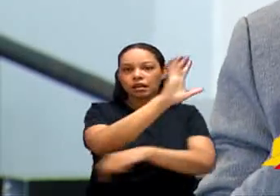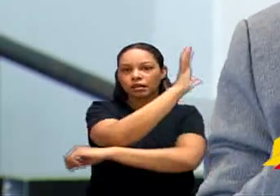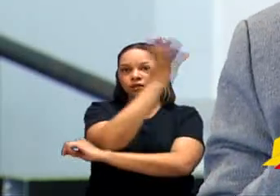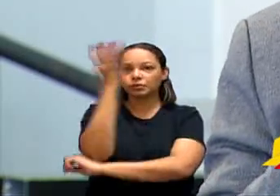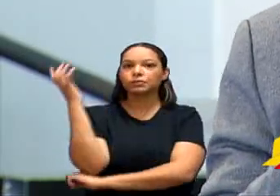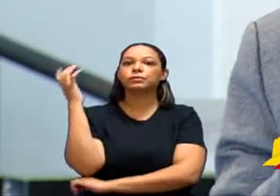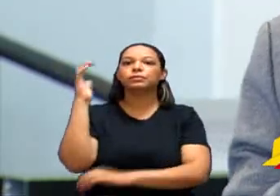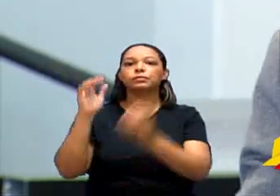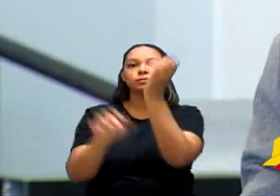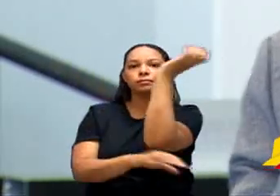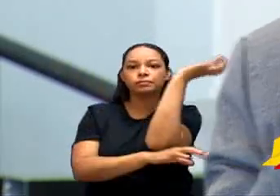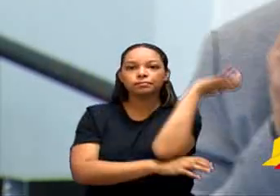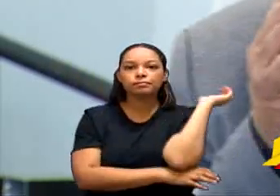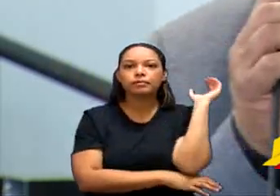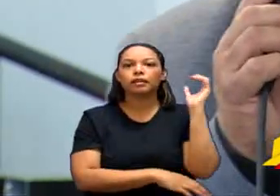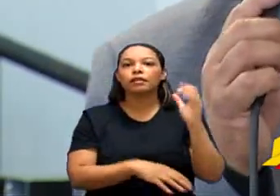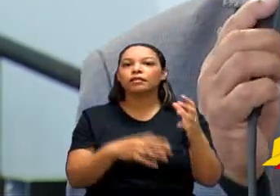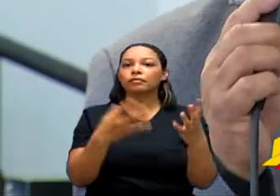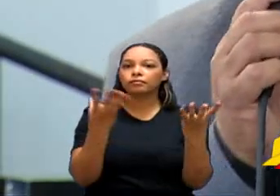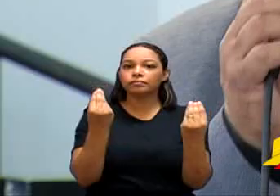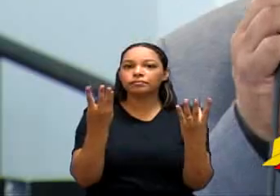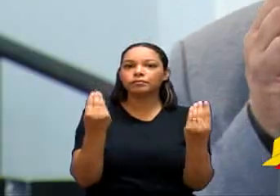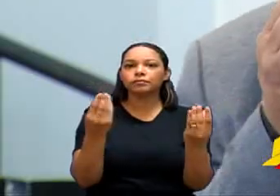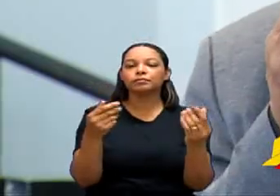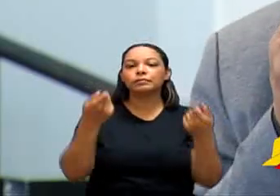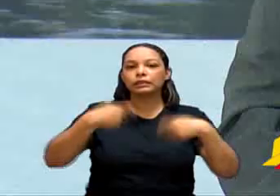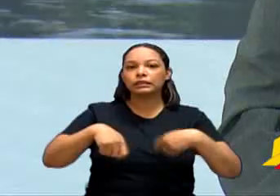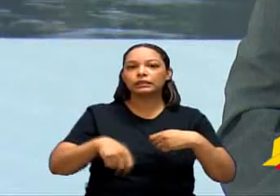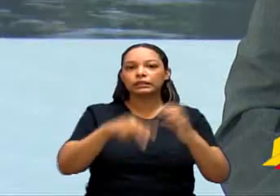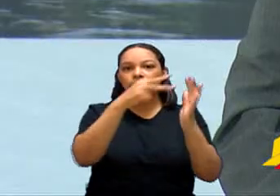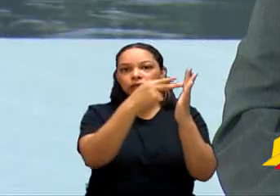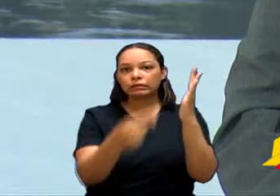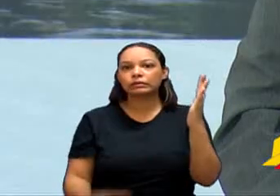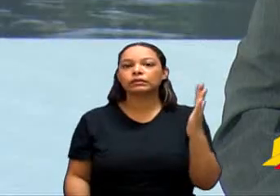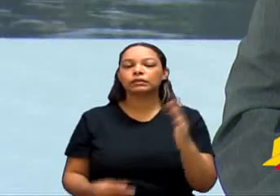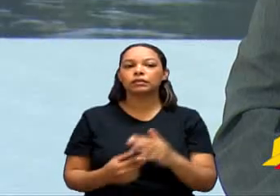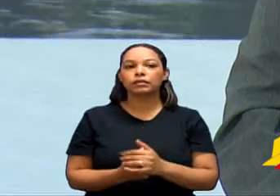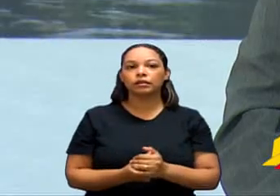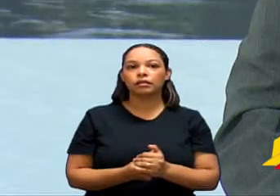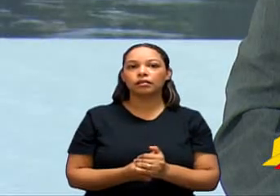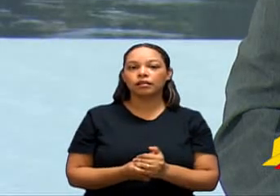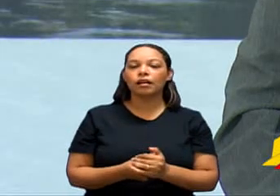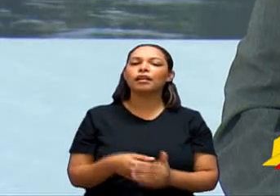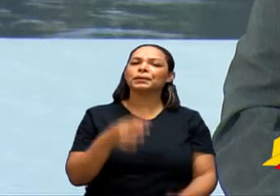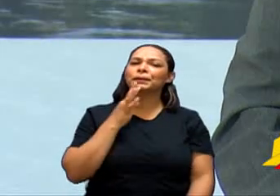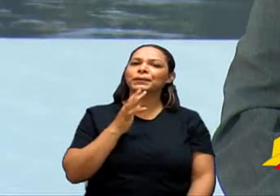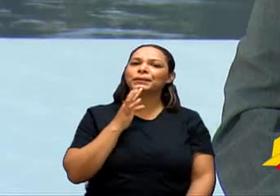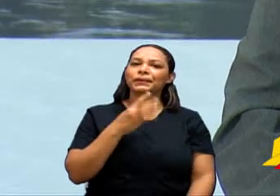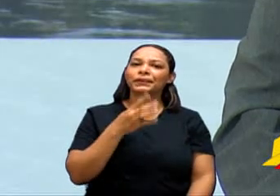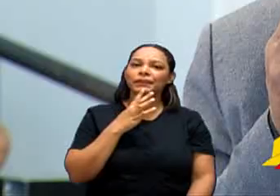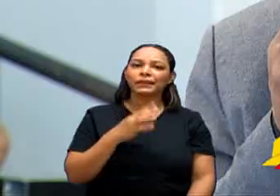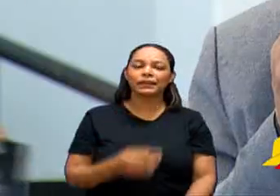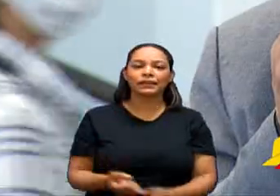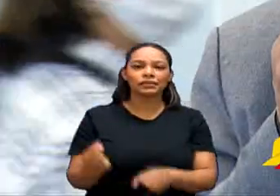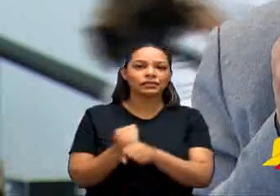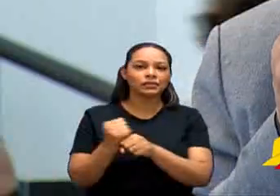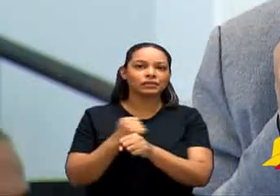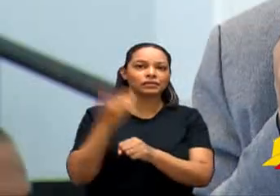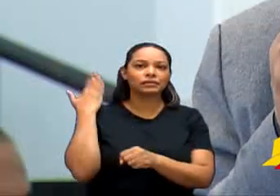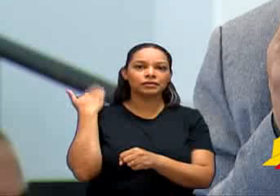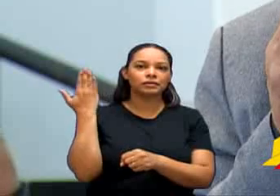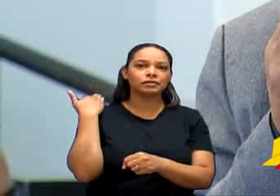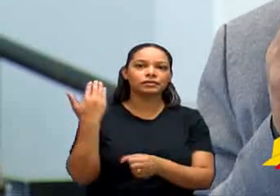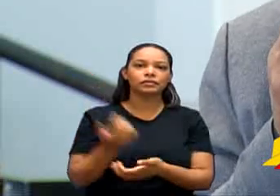virar um parque público municipal. Lá no Horto, lá, hein? Oi? Do tempo do seu Américo, acho que era o nome dele. Sim, eu tenho um mapa dessa área lá,